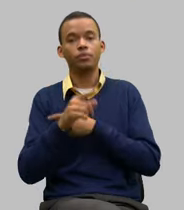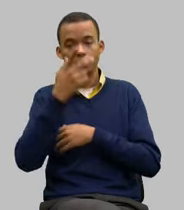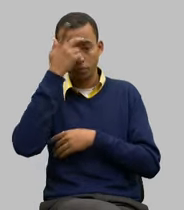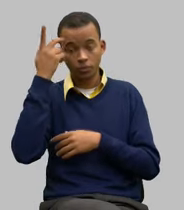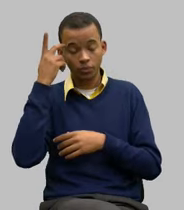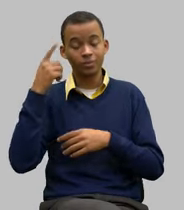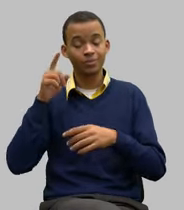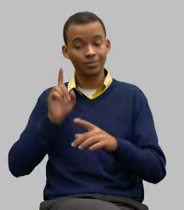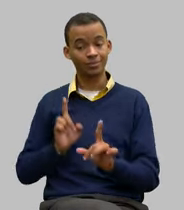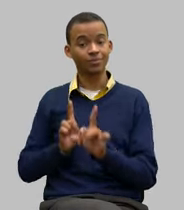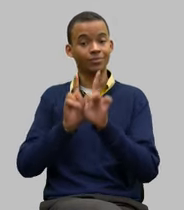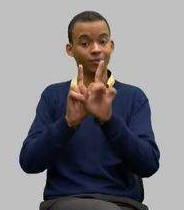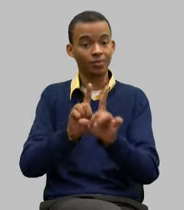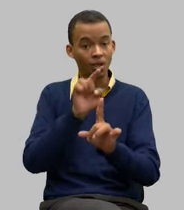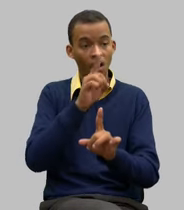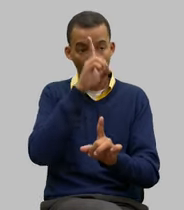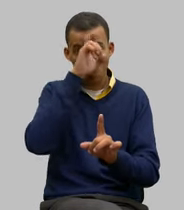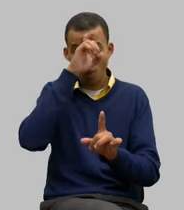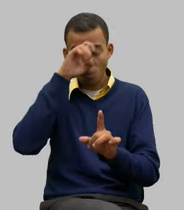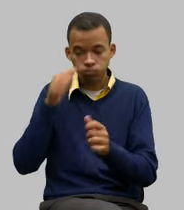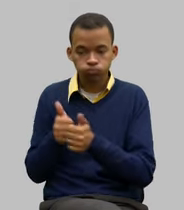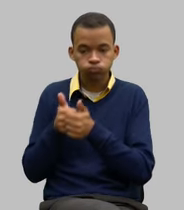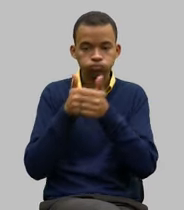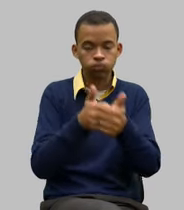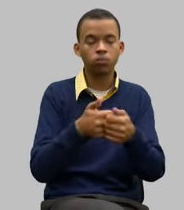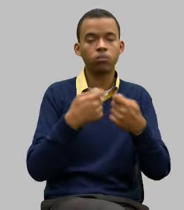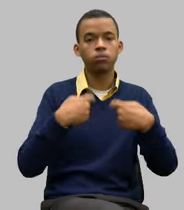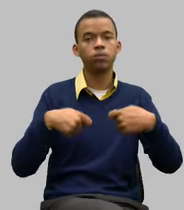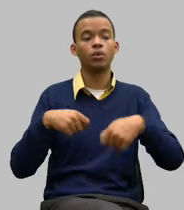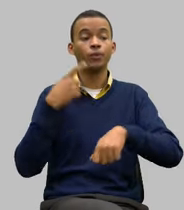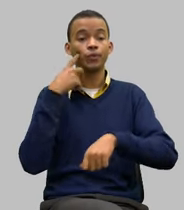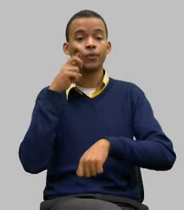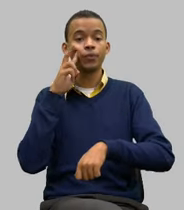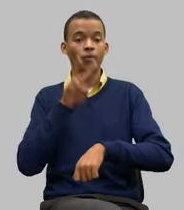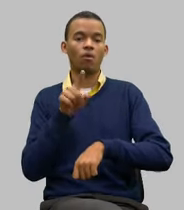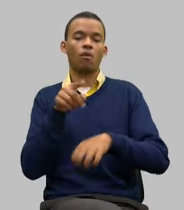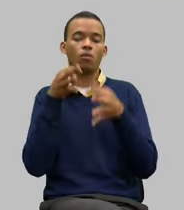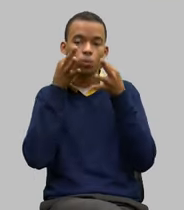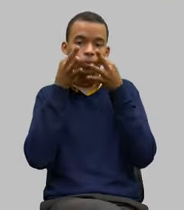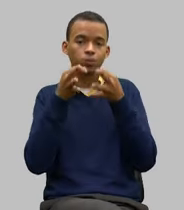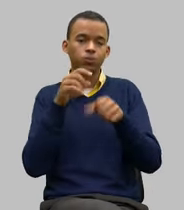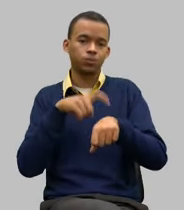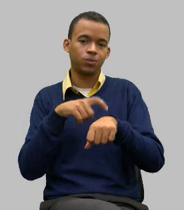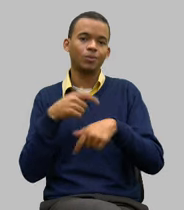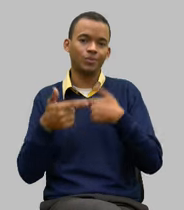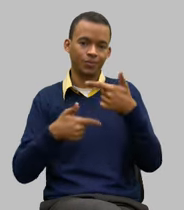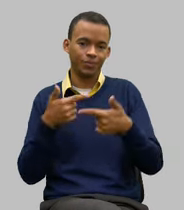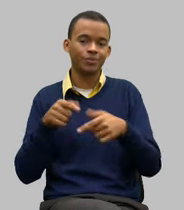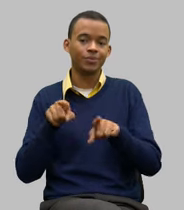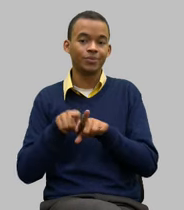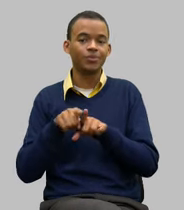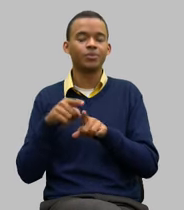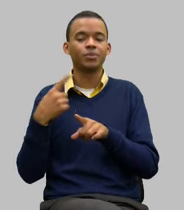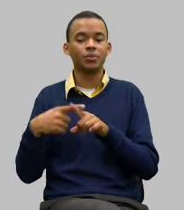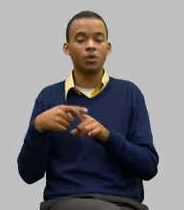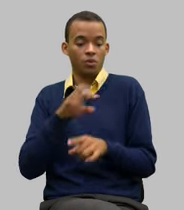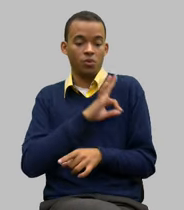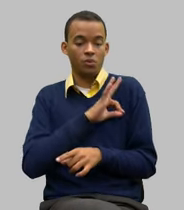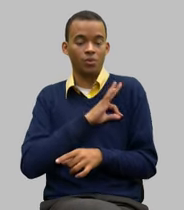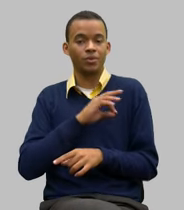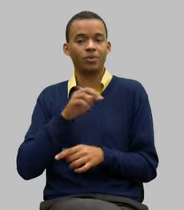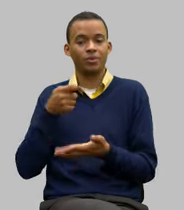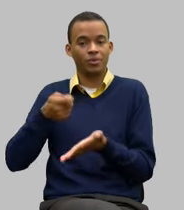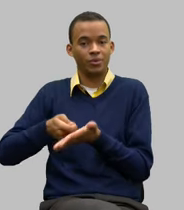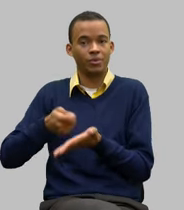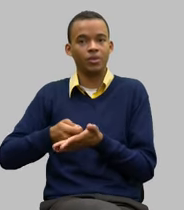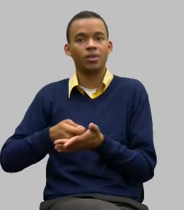escola eu queria que o Senhor tivesse um olhar atencioso policial penal não pode retornar